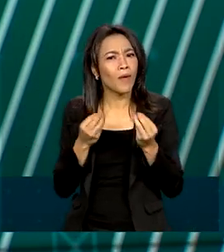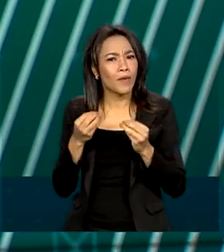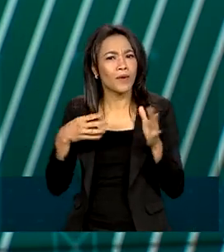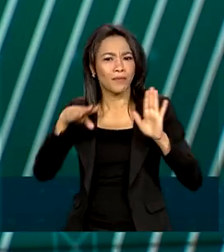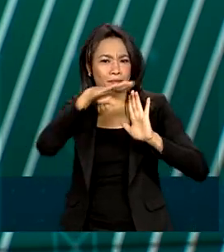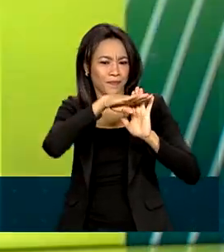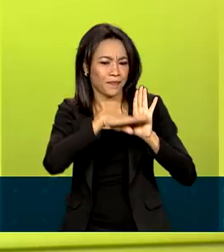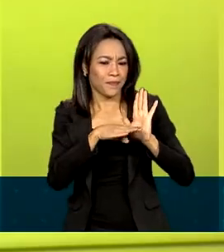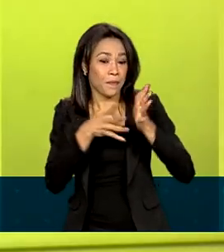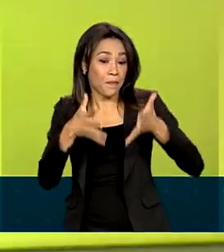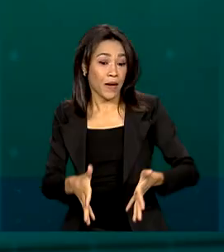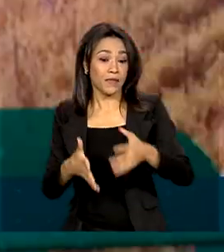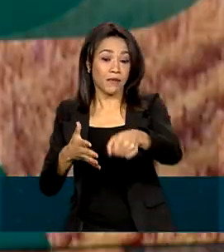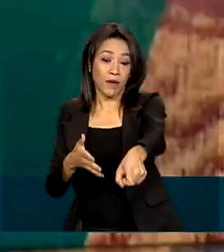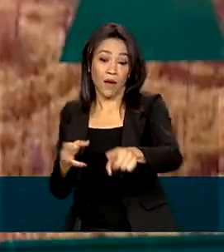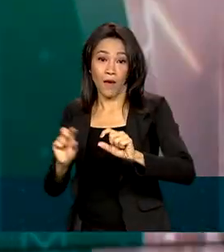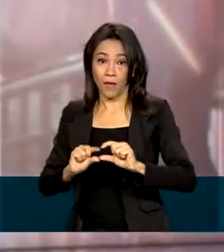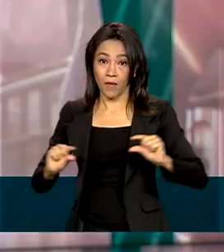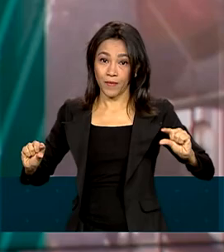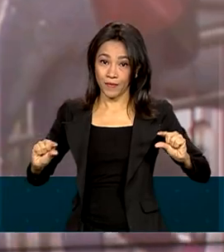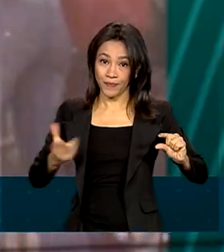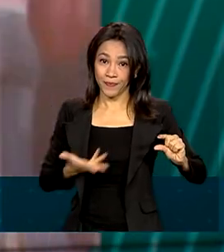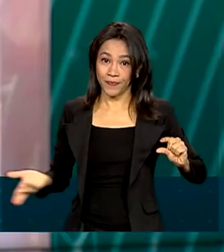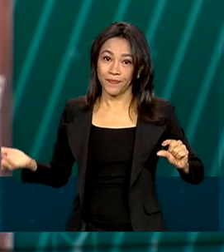acessar o site